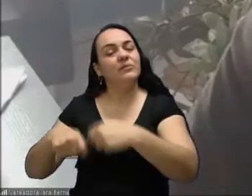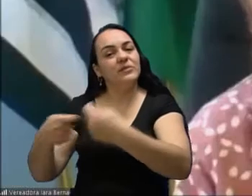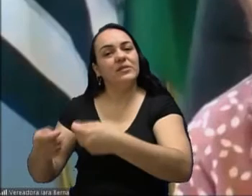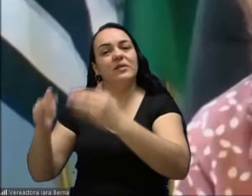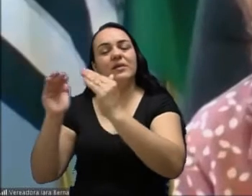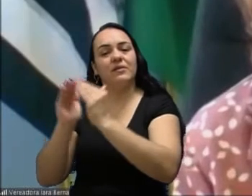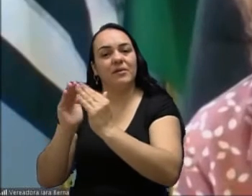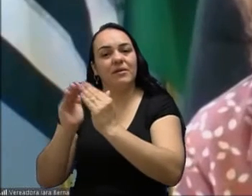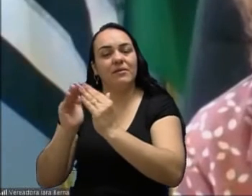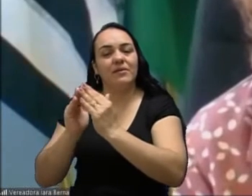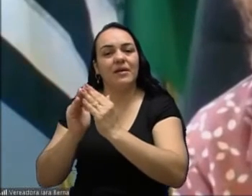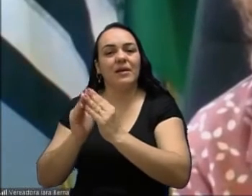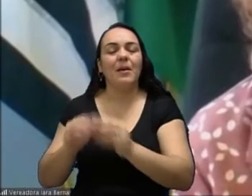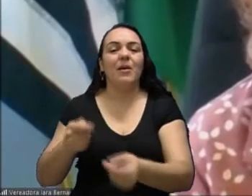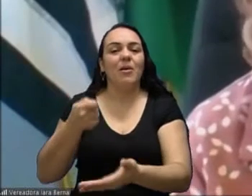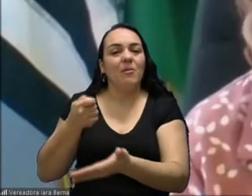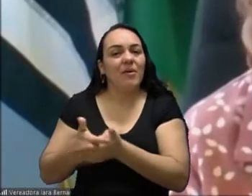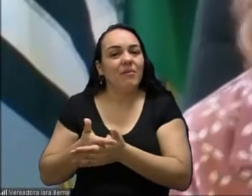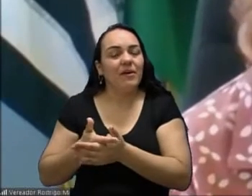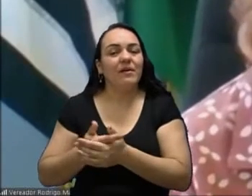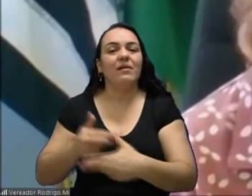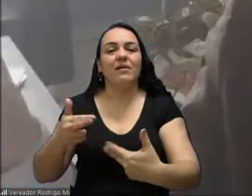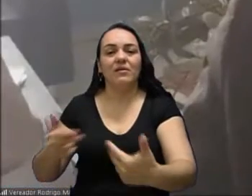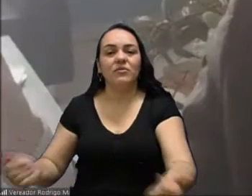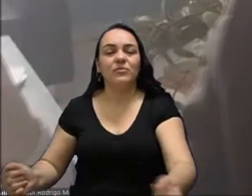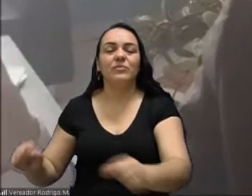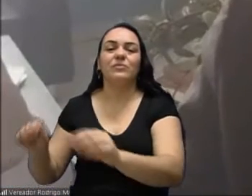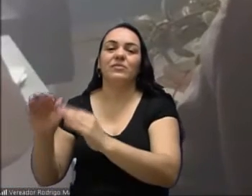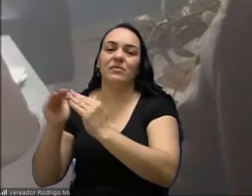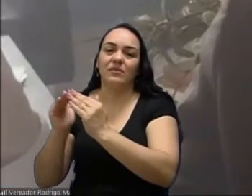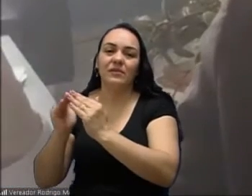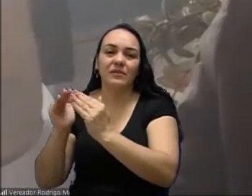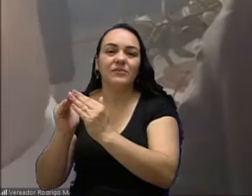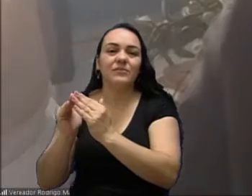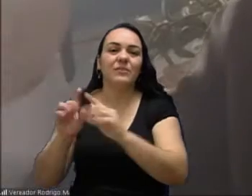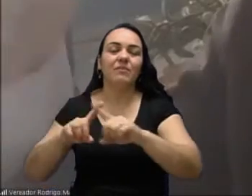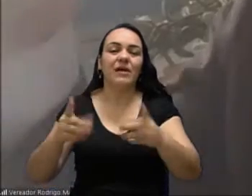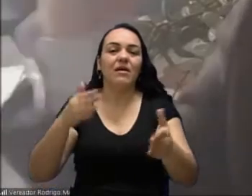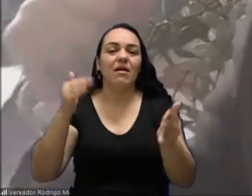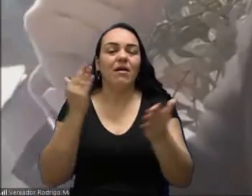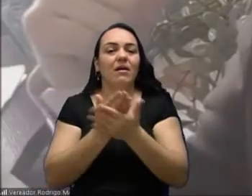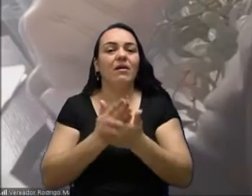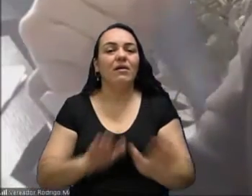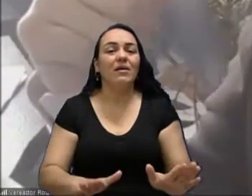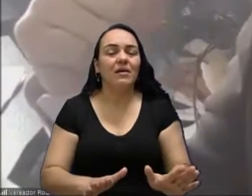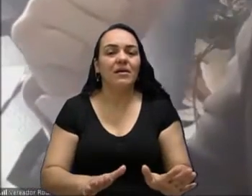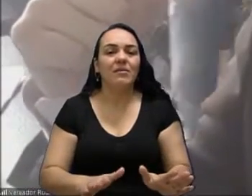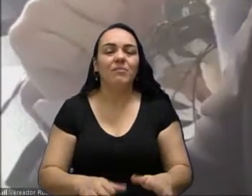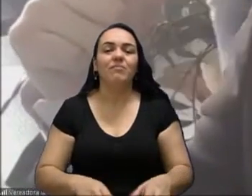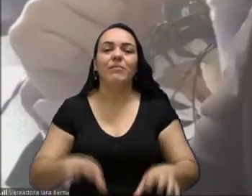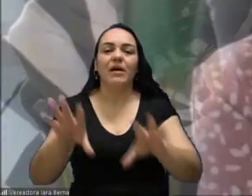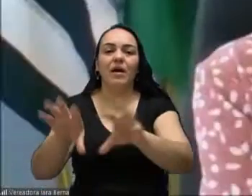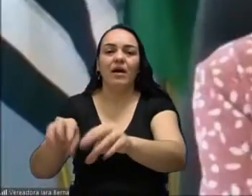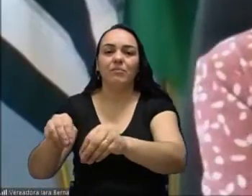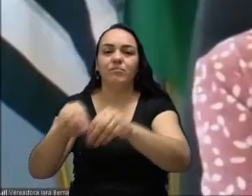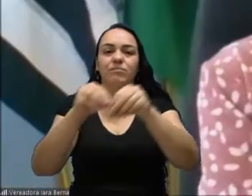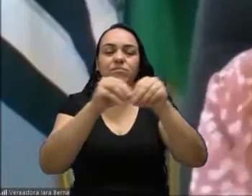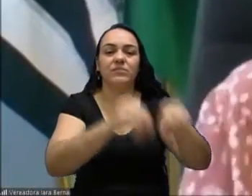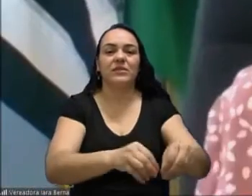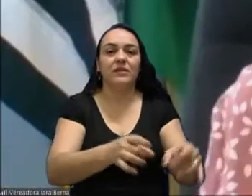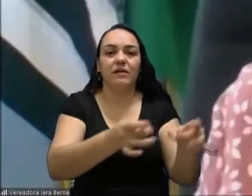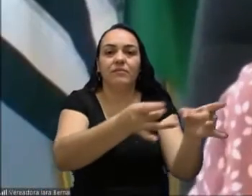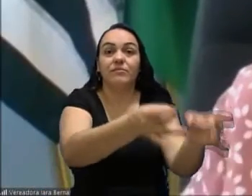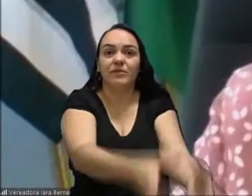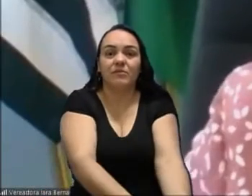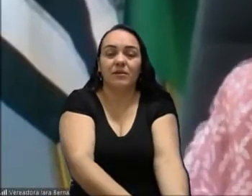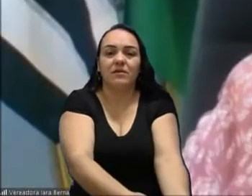o bolsa aluguel, a hora que acabou o bolsa aluguel, eles estão sendo despejados. Aí nós voltamos,